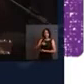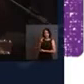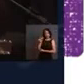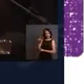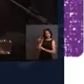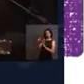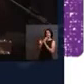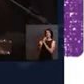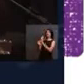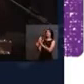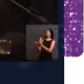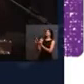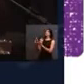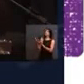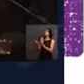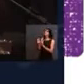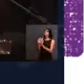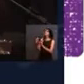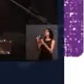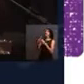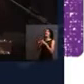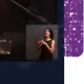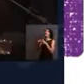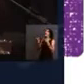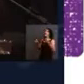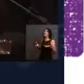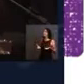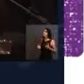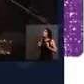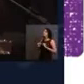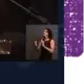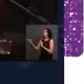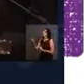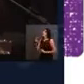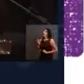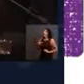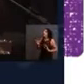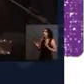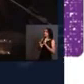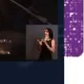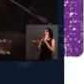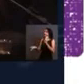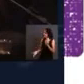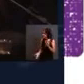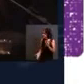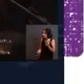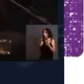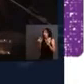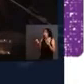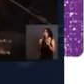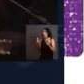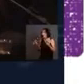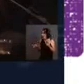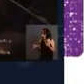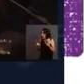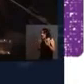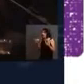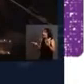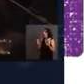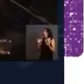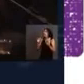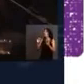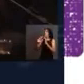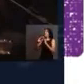foi esse. Você, o que é que você pode me dizer sobre esse resultado? O que levou a